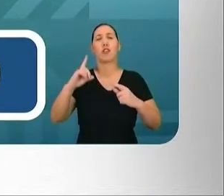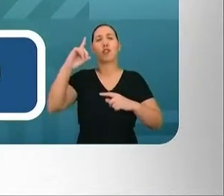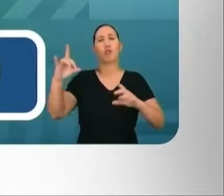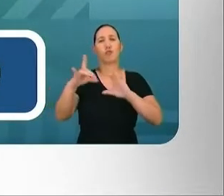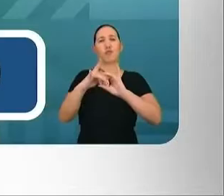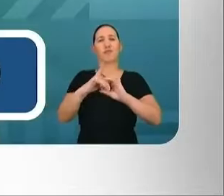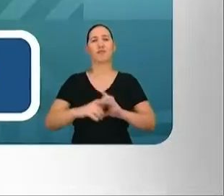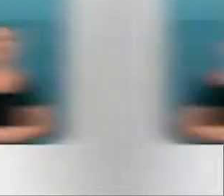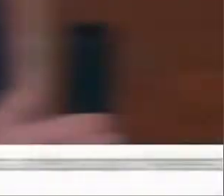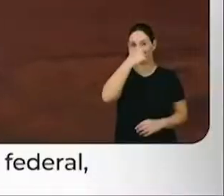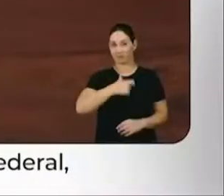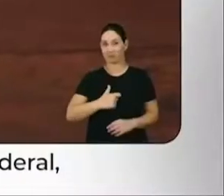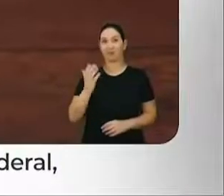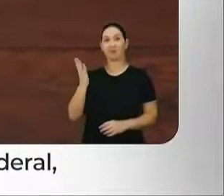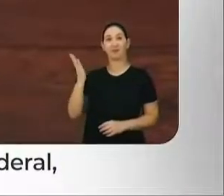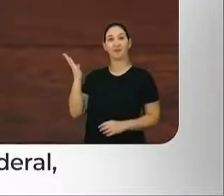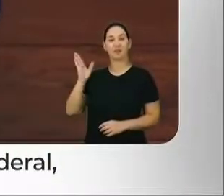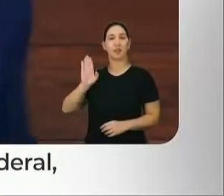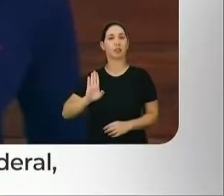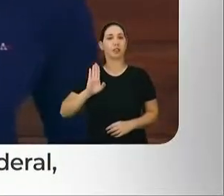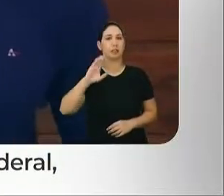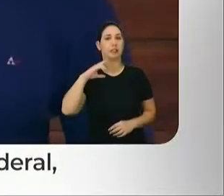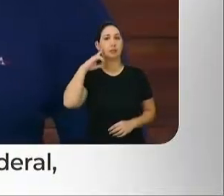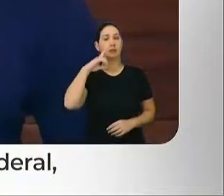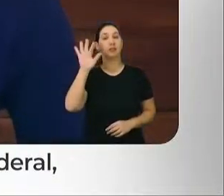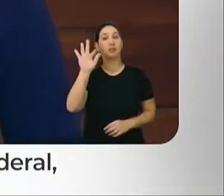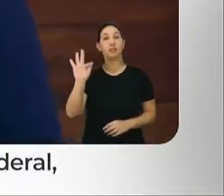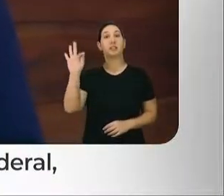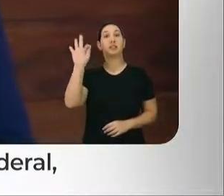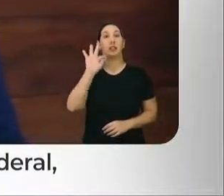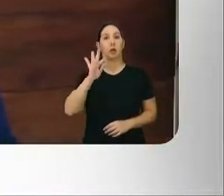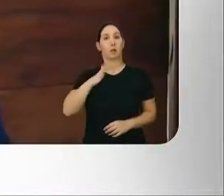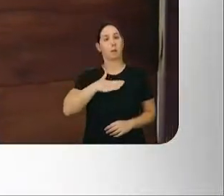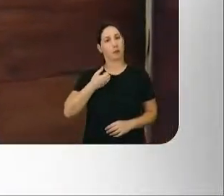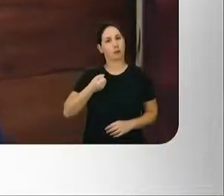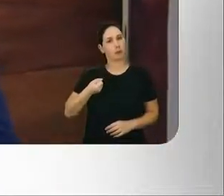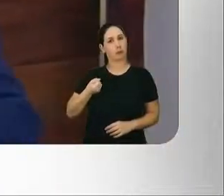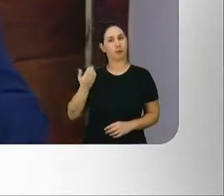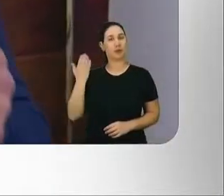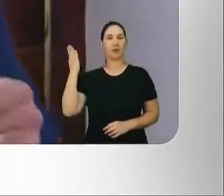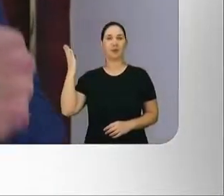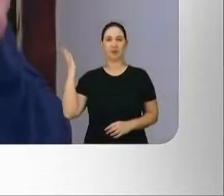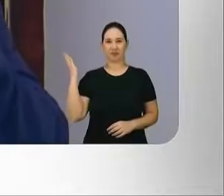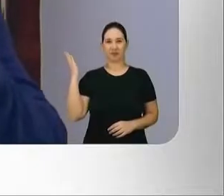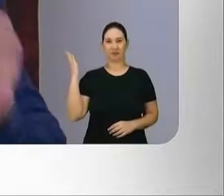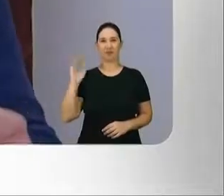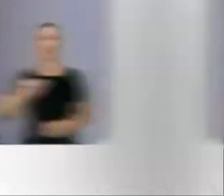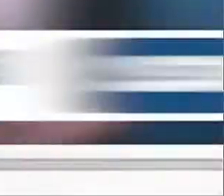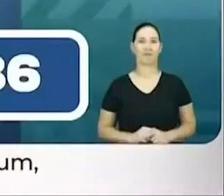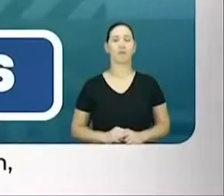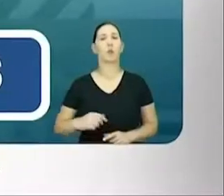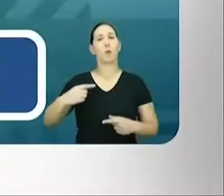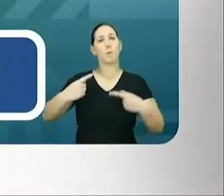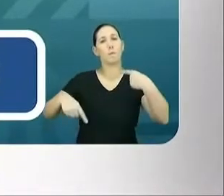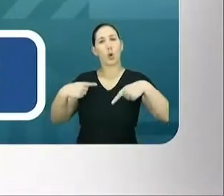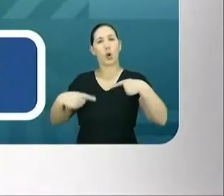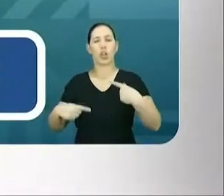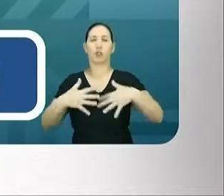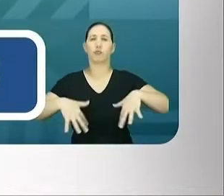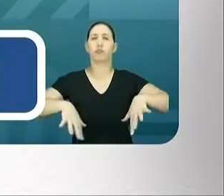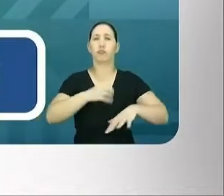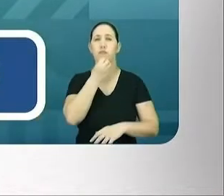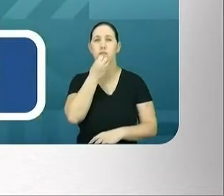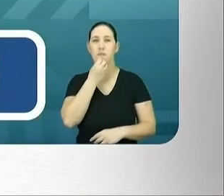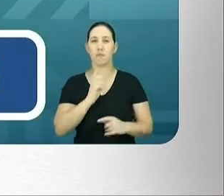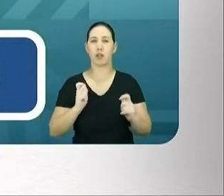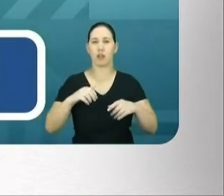1500 e Deus conosco. Eu sou Fábio Teruel, candidato a deputado federal. E o meu número é o 1580. Por uma política voltada ao bem